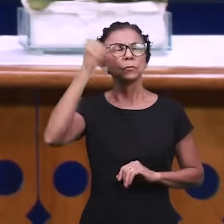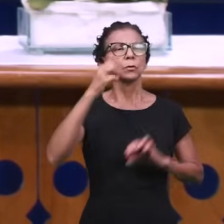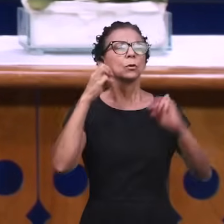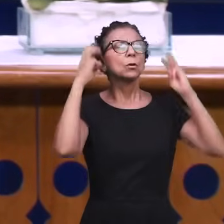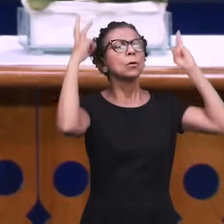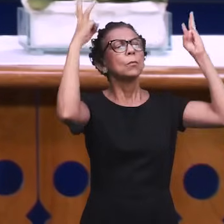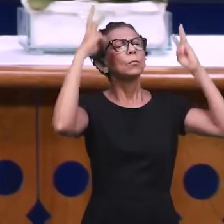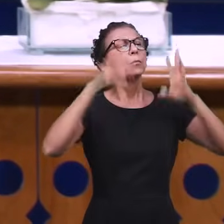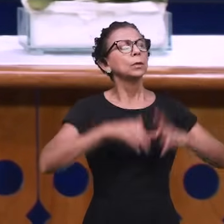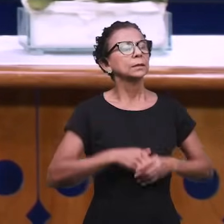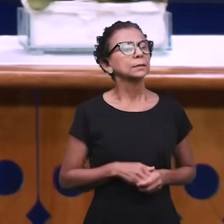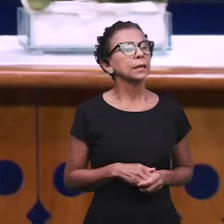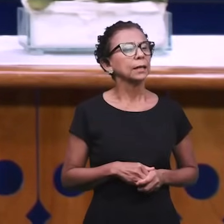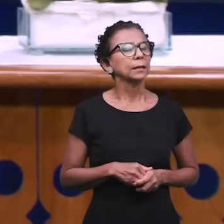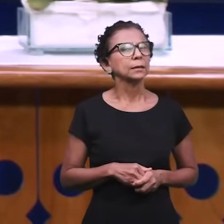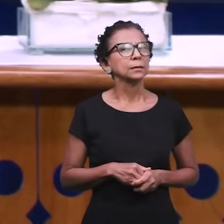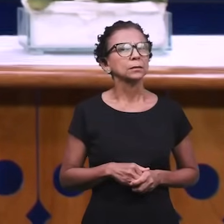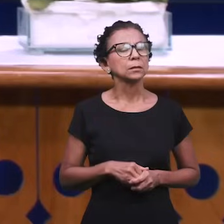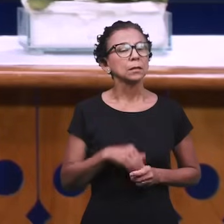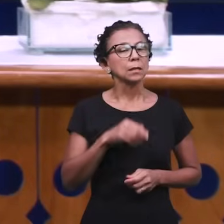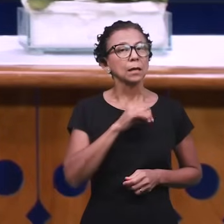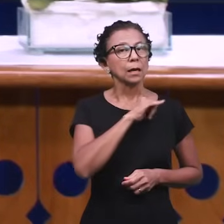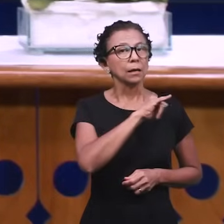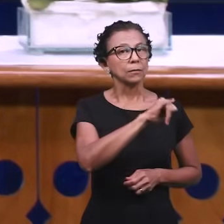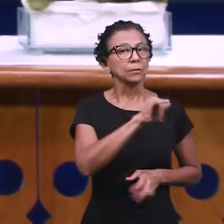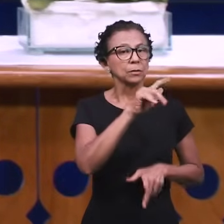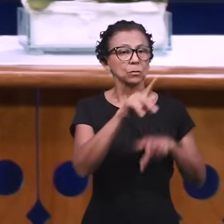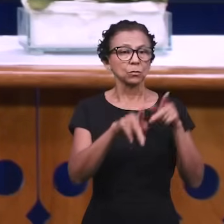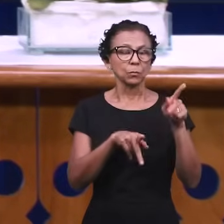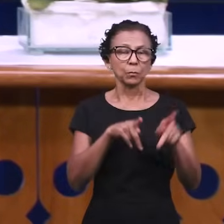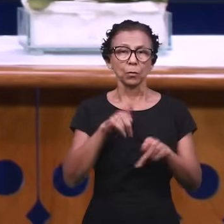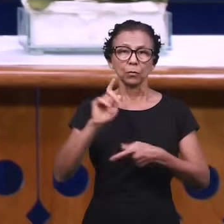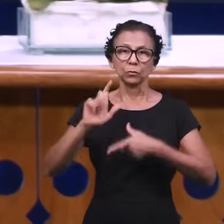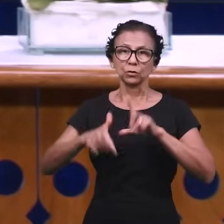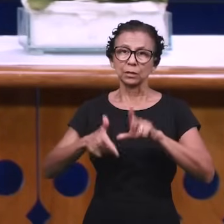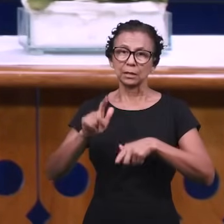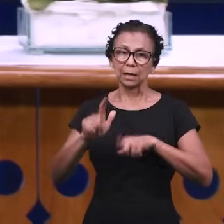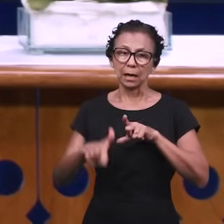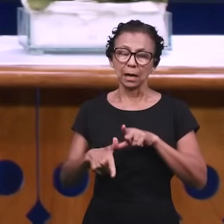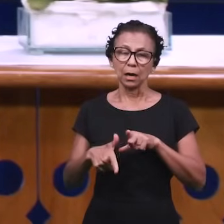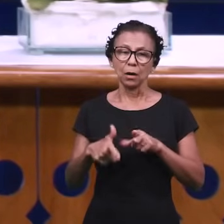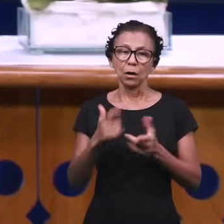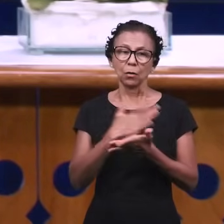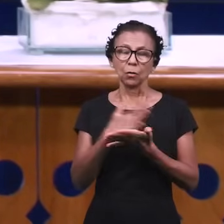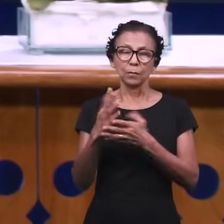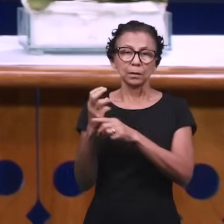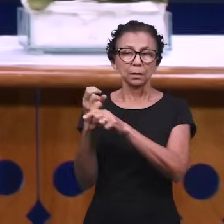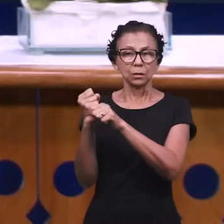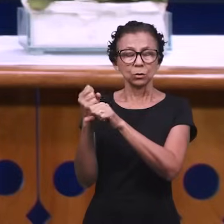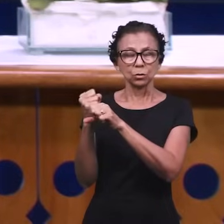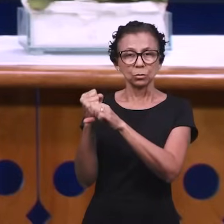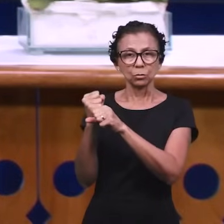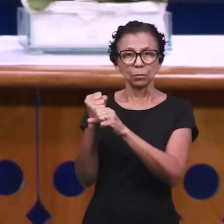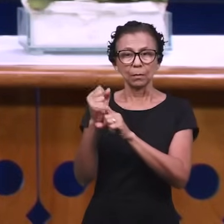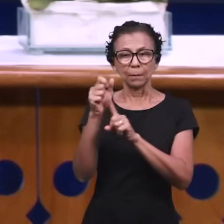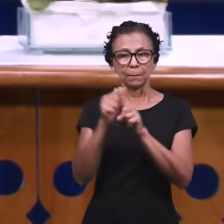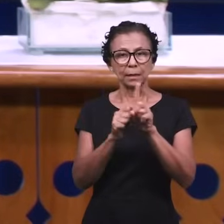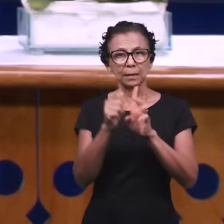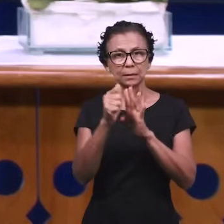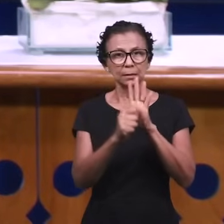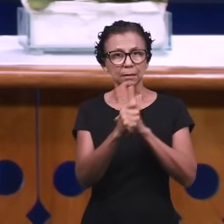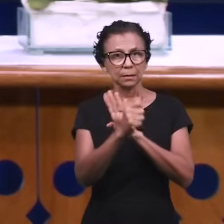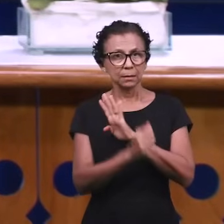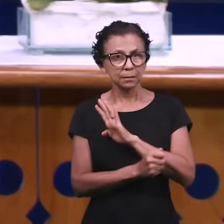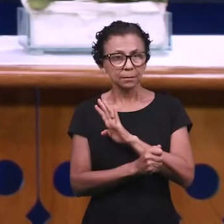dissesse a Israel que a partir daquele momento eles iam começar a contagem dos meses e dos anos da